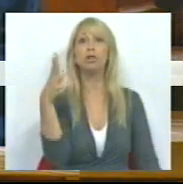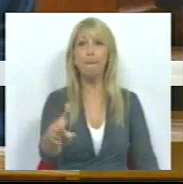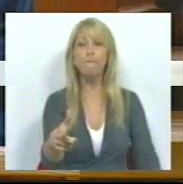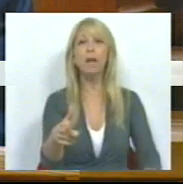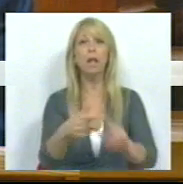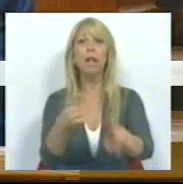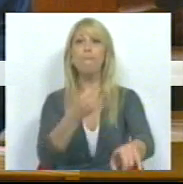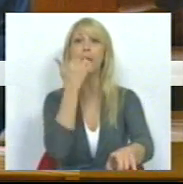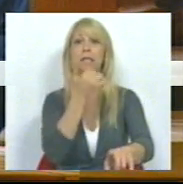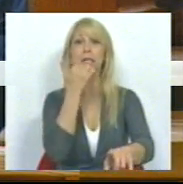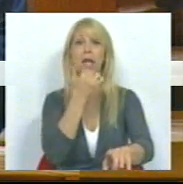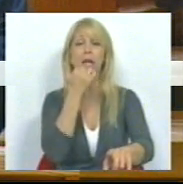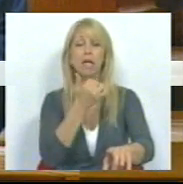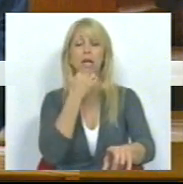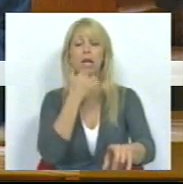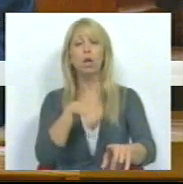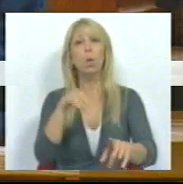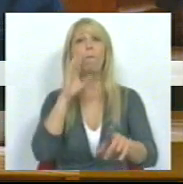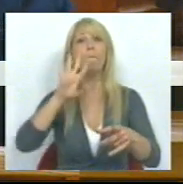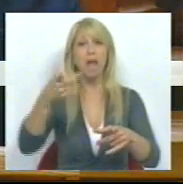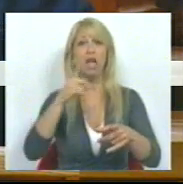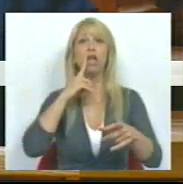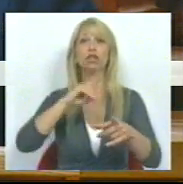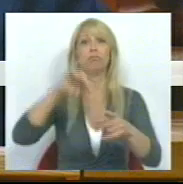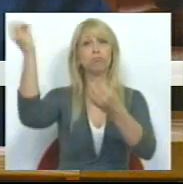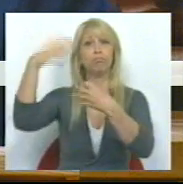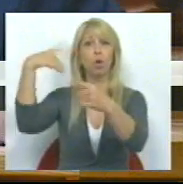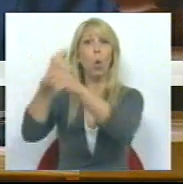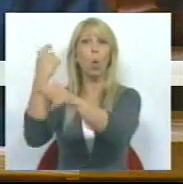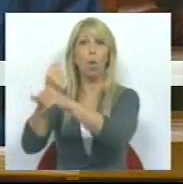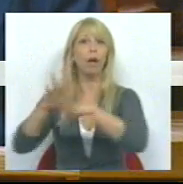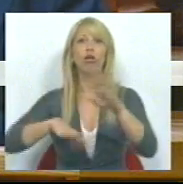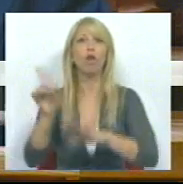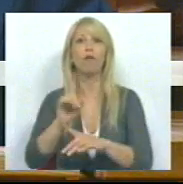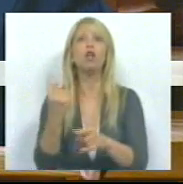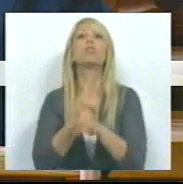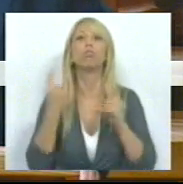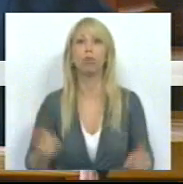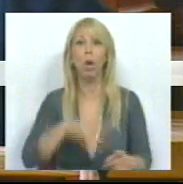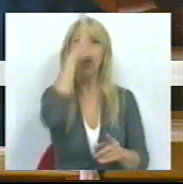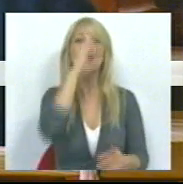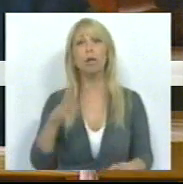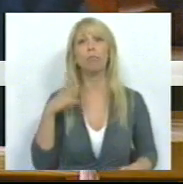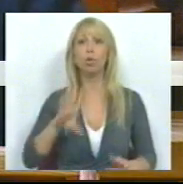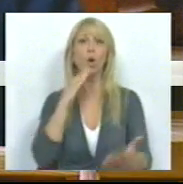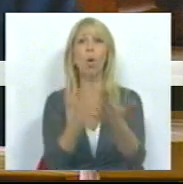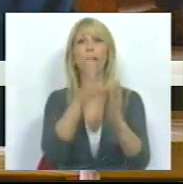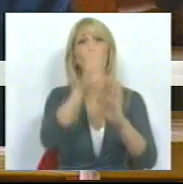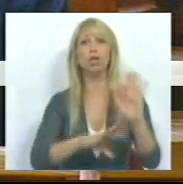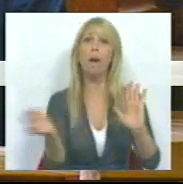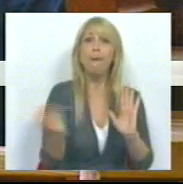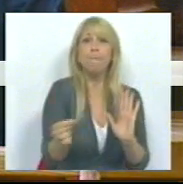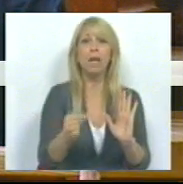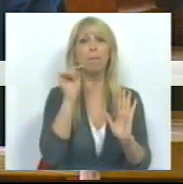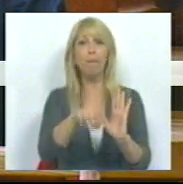país importa, não o faz, porque o Estado português não assegura condições mínimas necessárias para que a produção